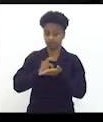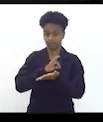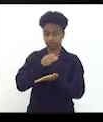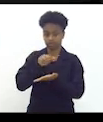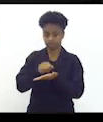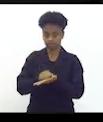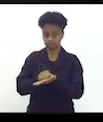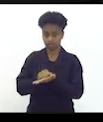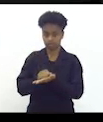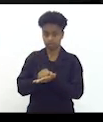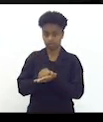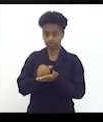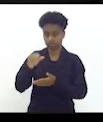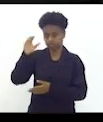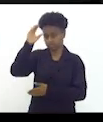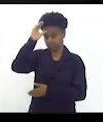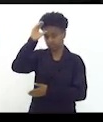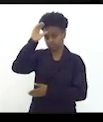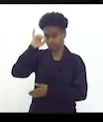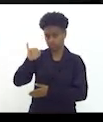Primeiro orador inscrito é Tia Ju.